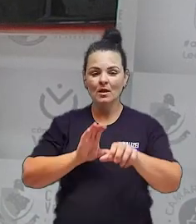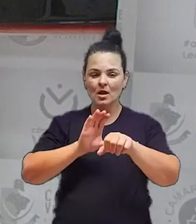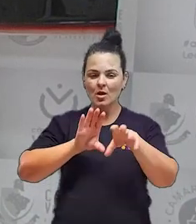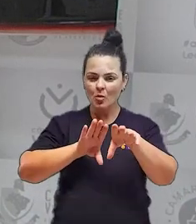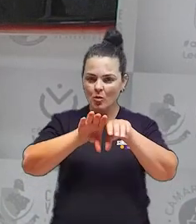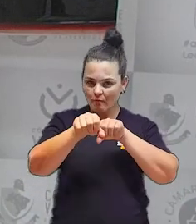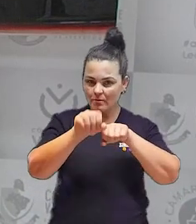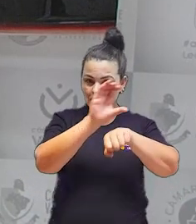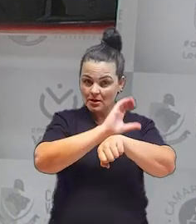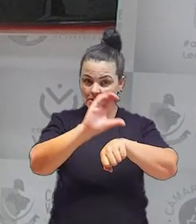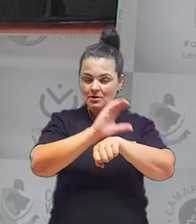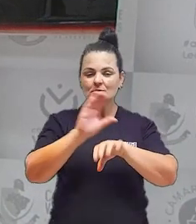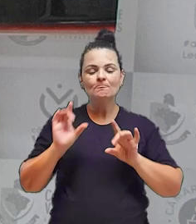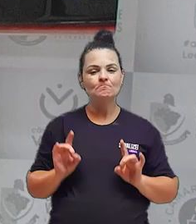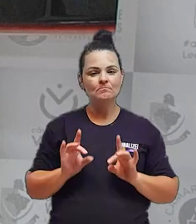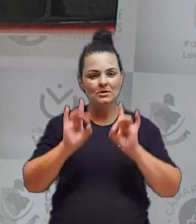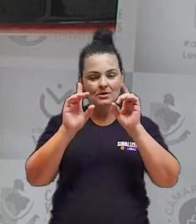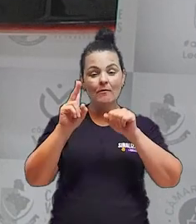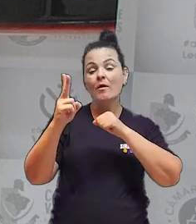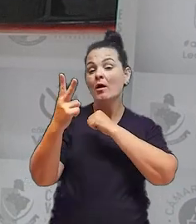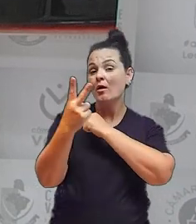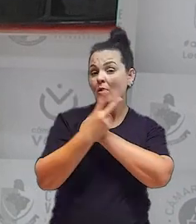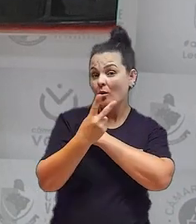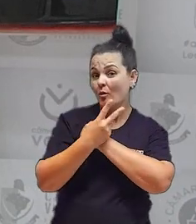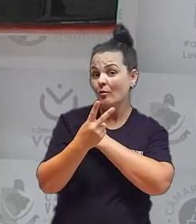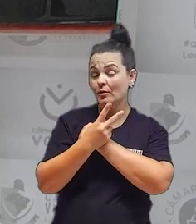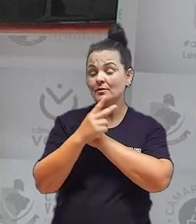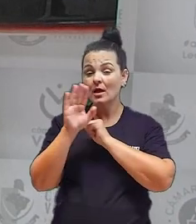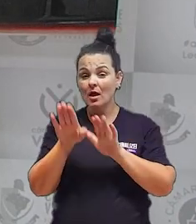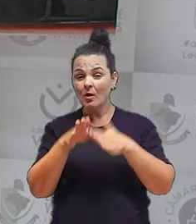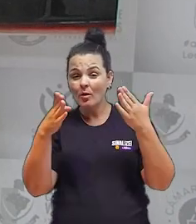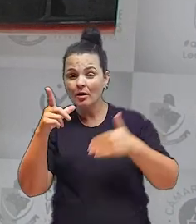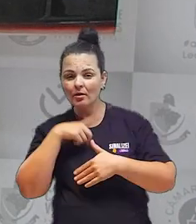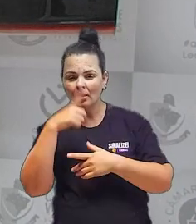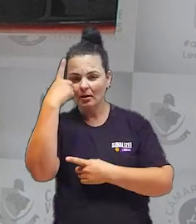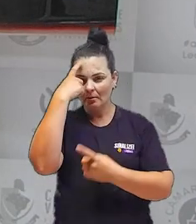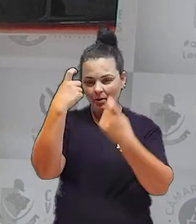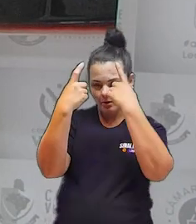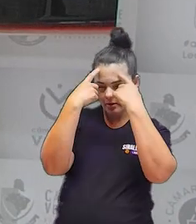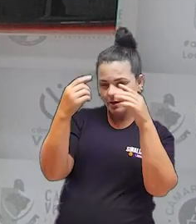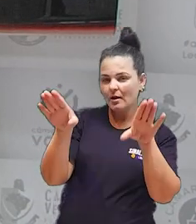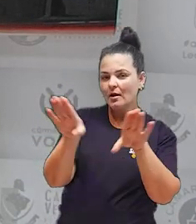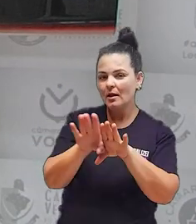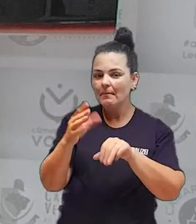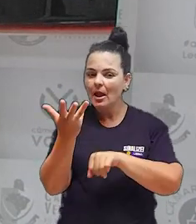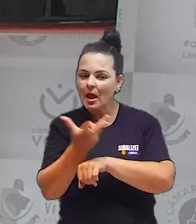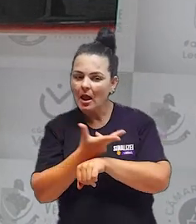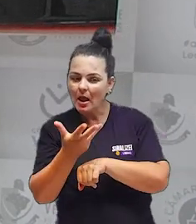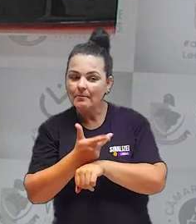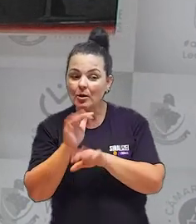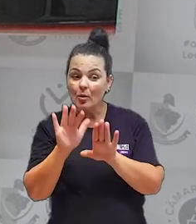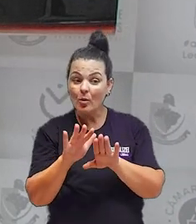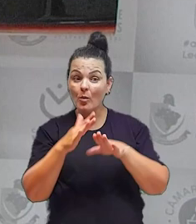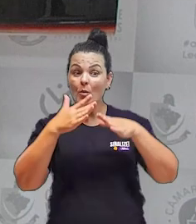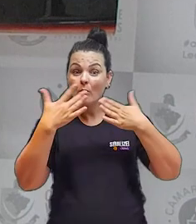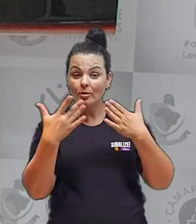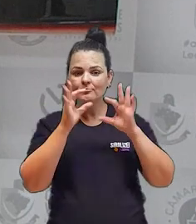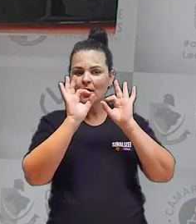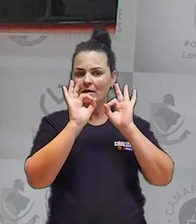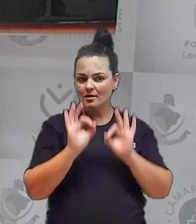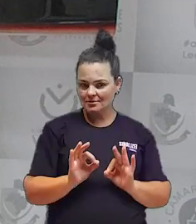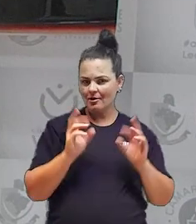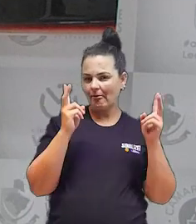de formação é essencial para a prevenção de situações de violência e para a capacitação das mulheres a agirem de